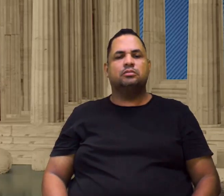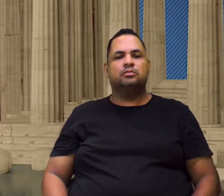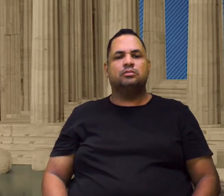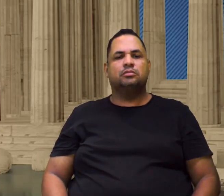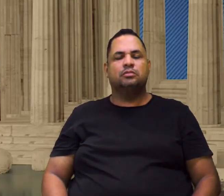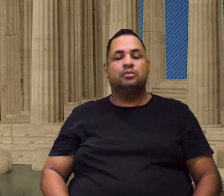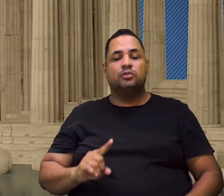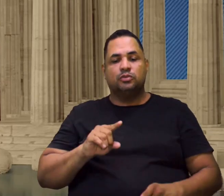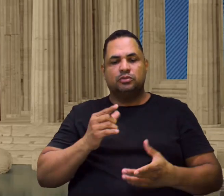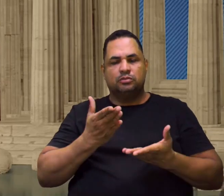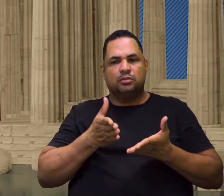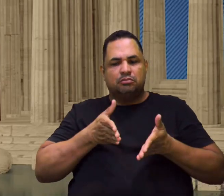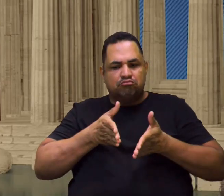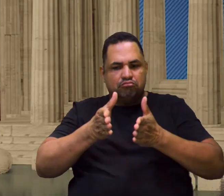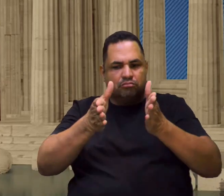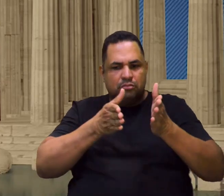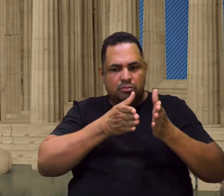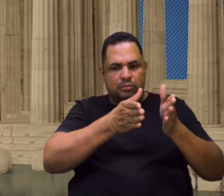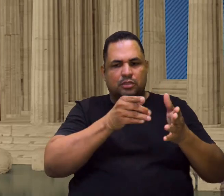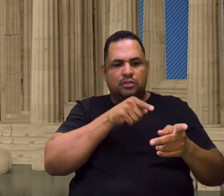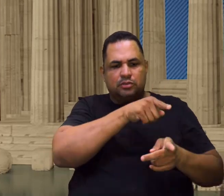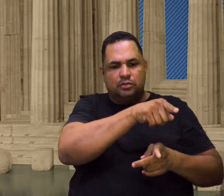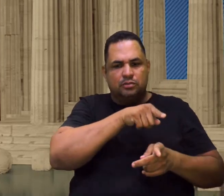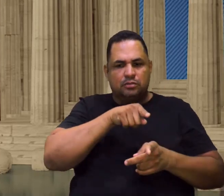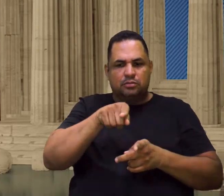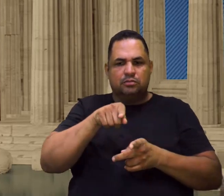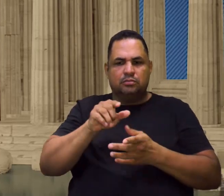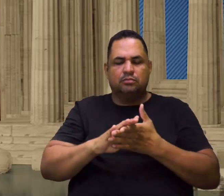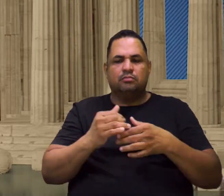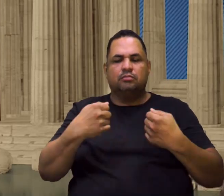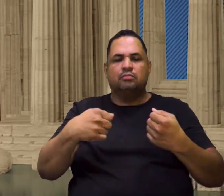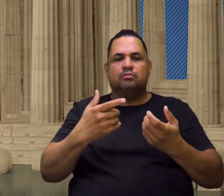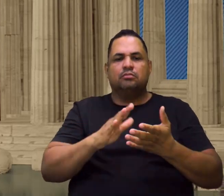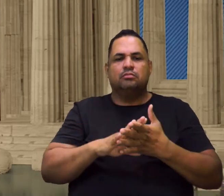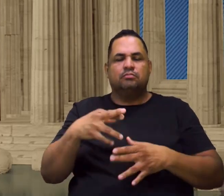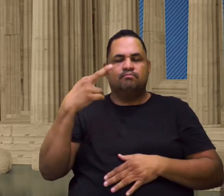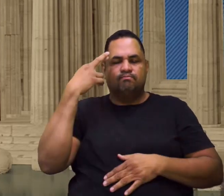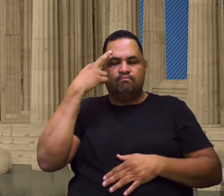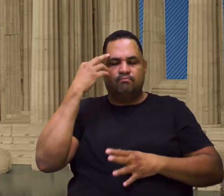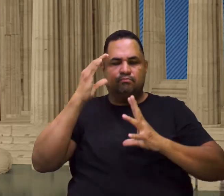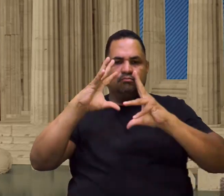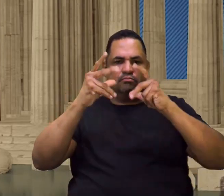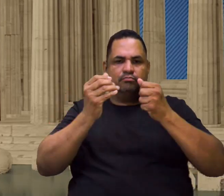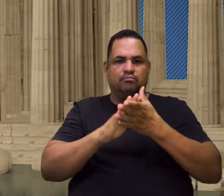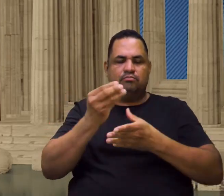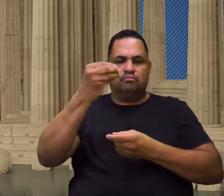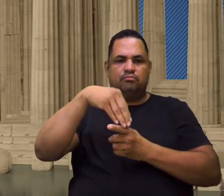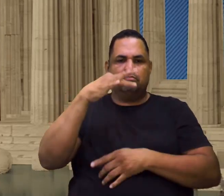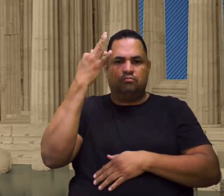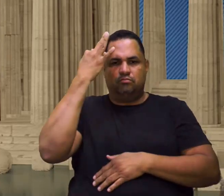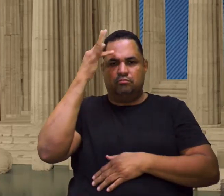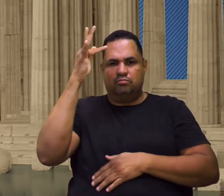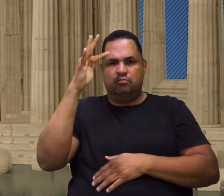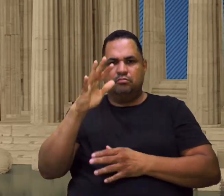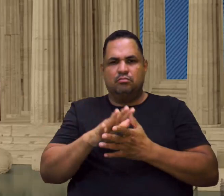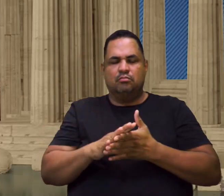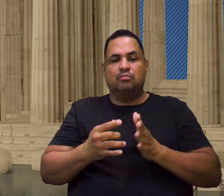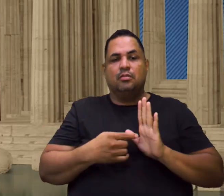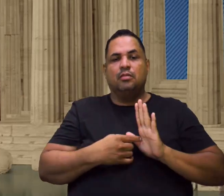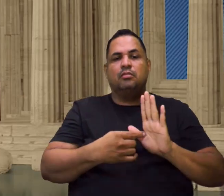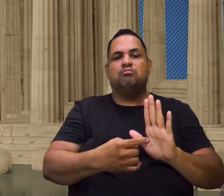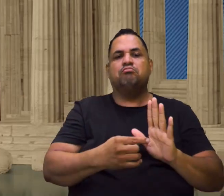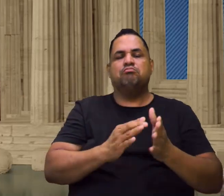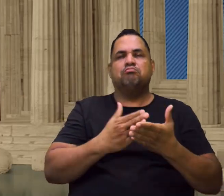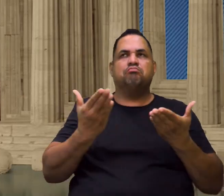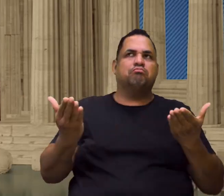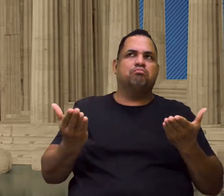são viés de linhas que nós devemos fazer uma reflexão como um todo no âmbito da filosofia e trazer